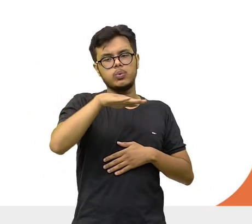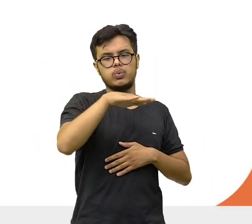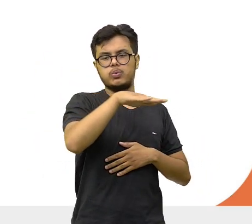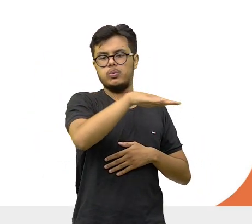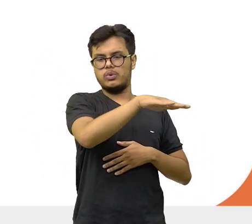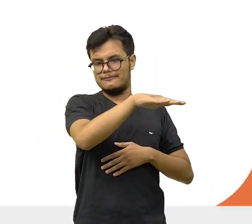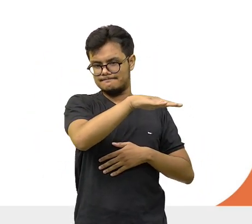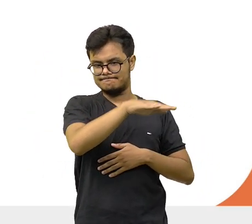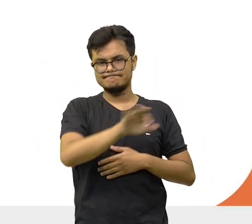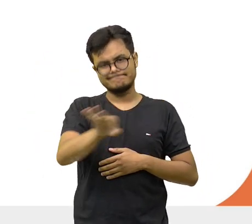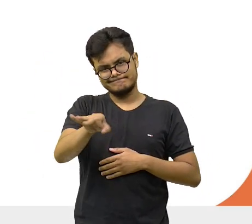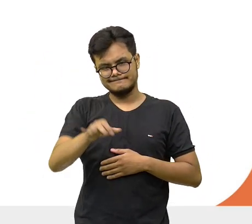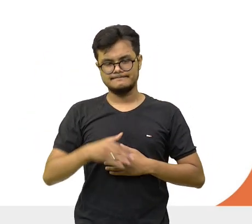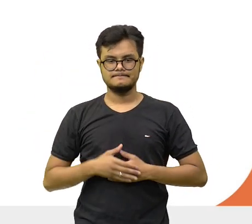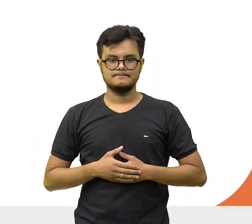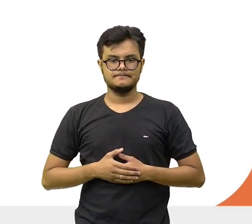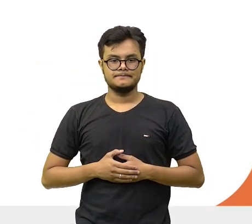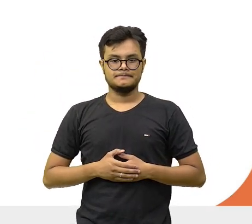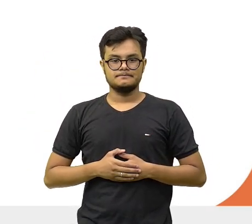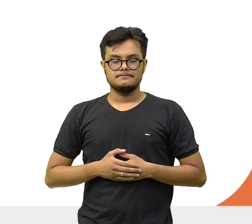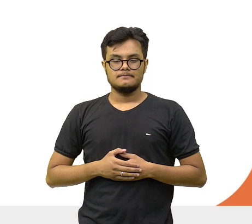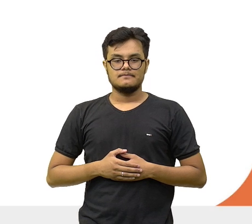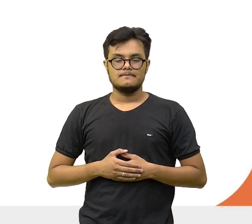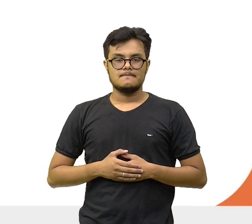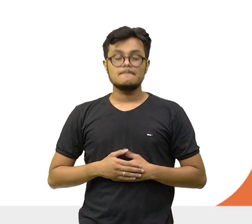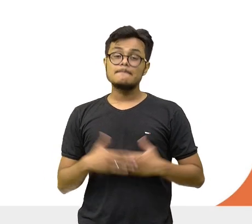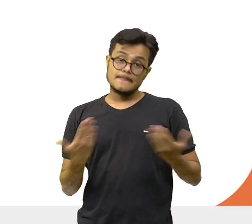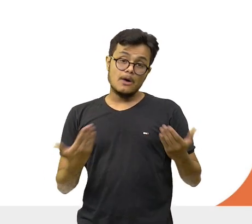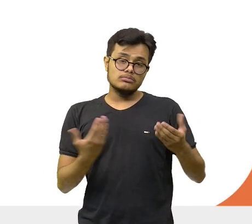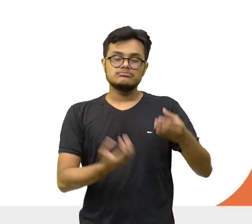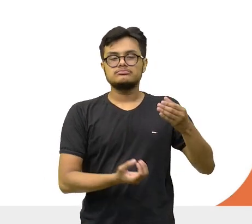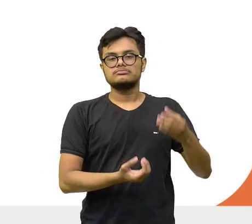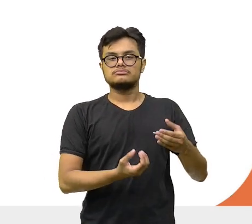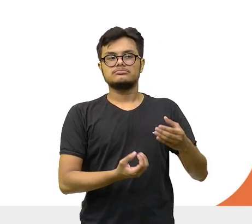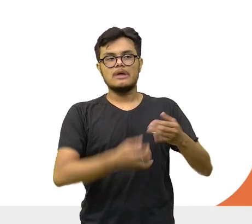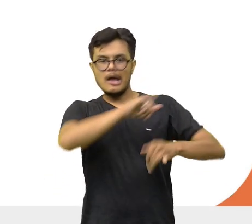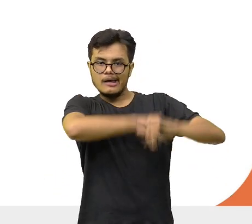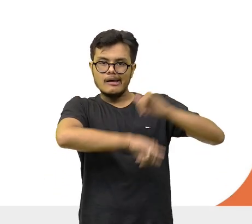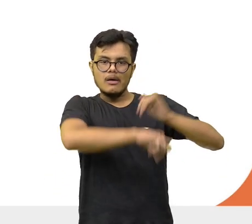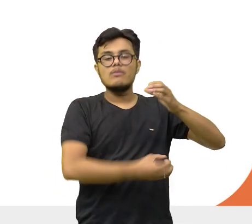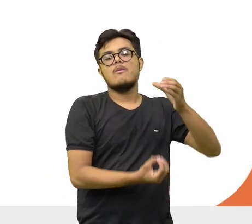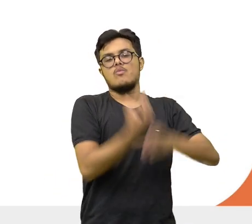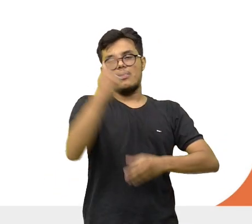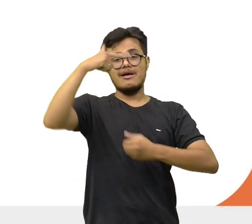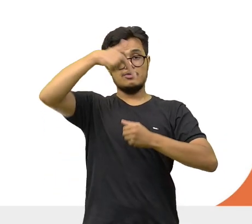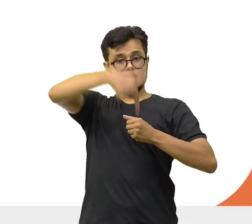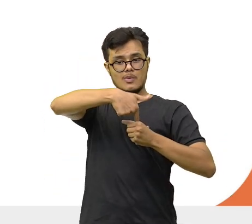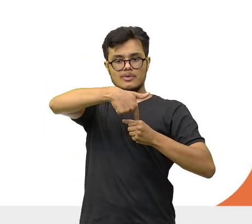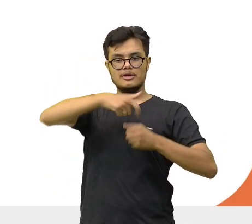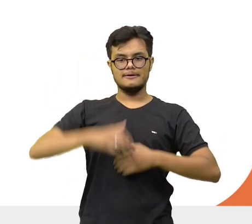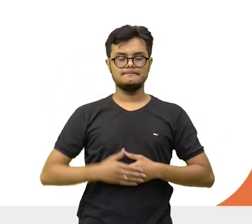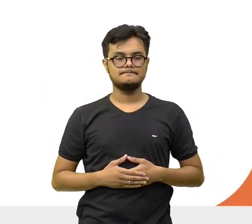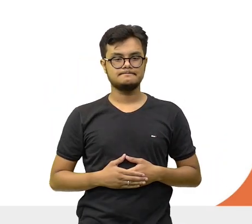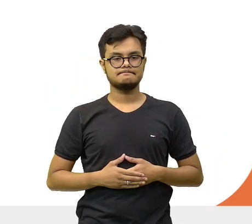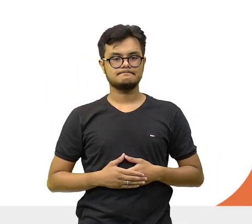do calor é tirada do combustível, como a gasolina aí. E mais ainda, eu tenho que os